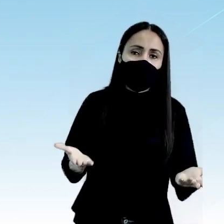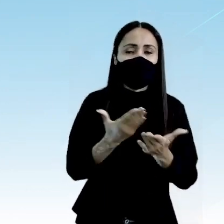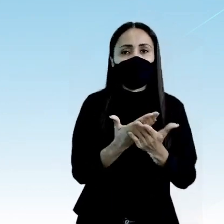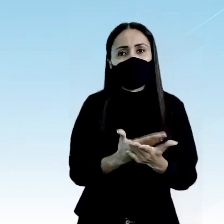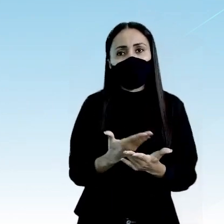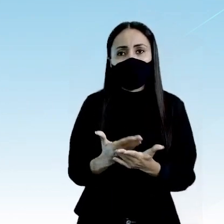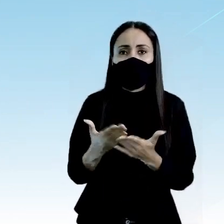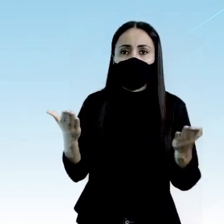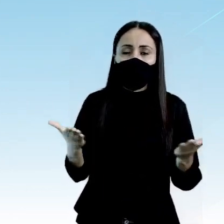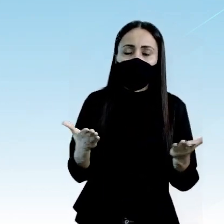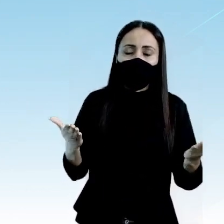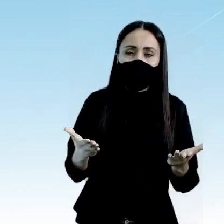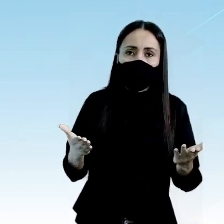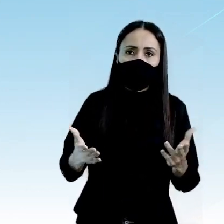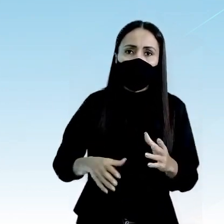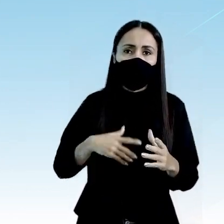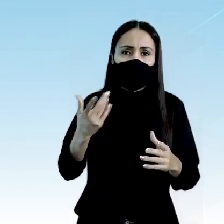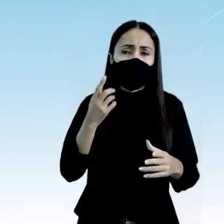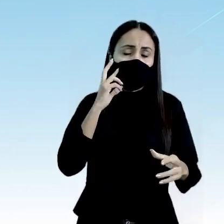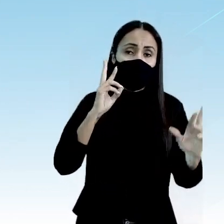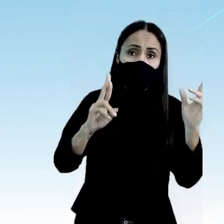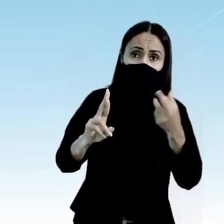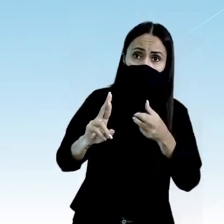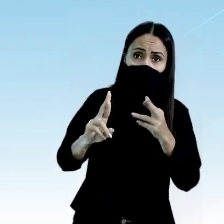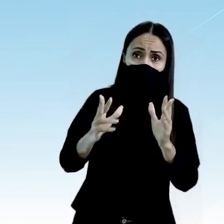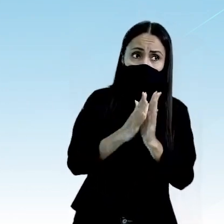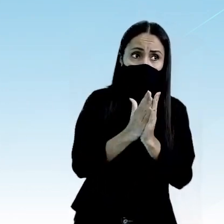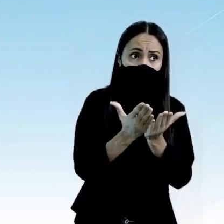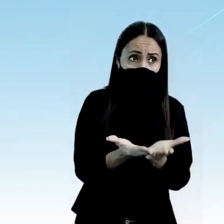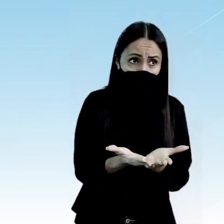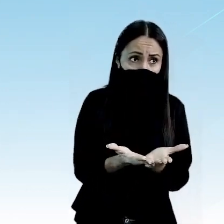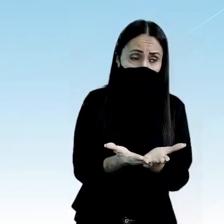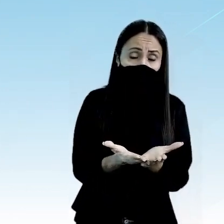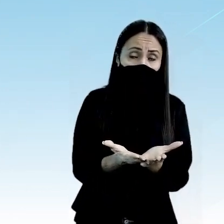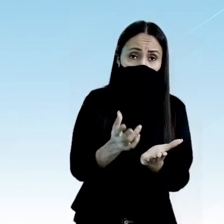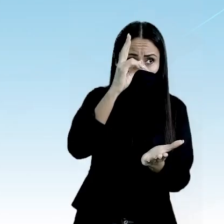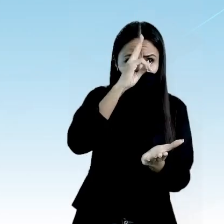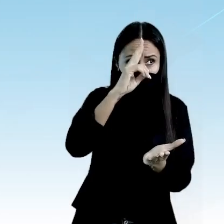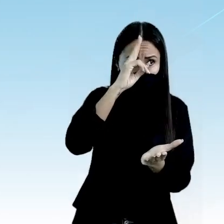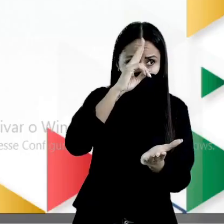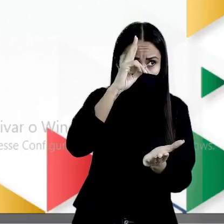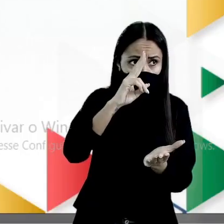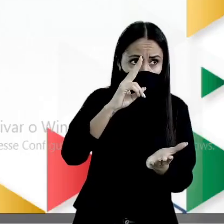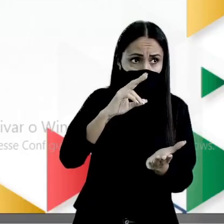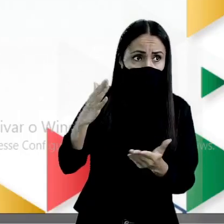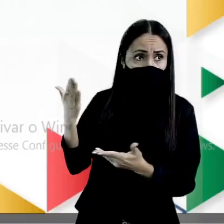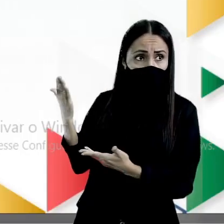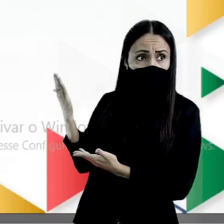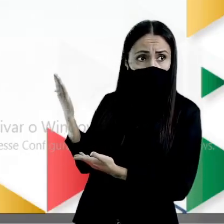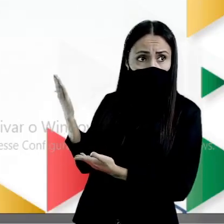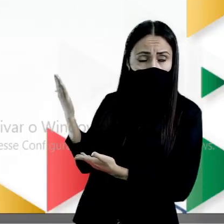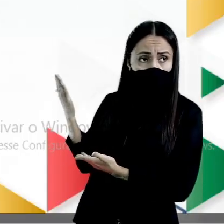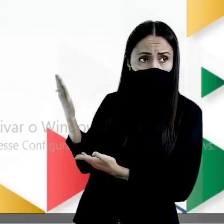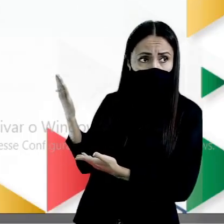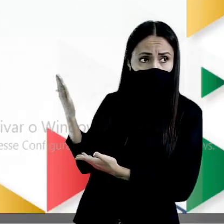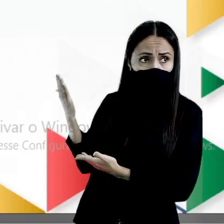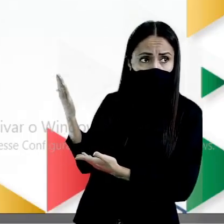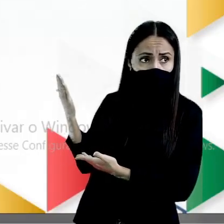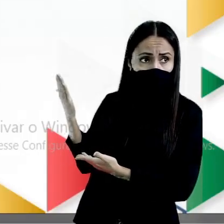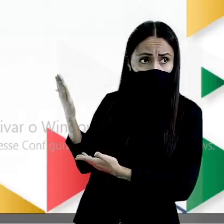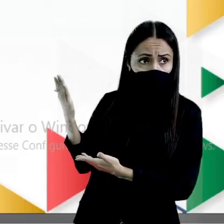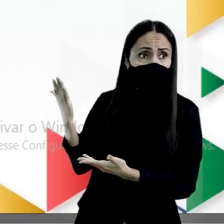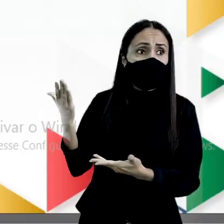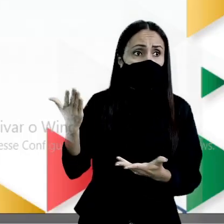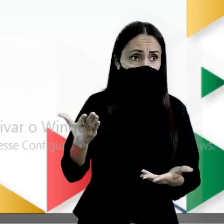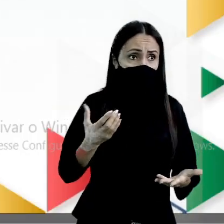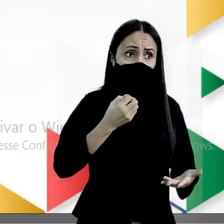aí, né, a referência do livro aí, nosso livro de história, né, Boulos Júnior, História e Cidadania,